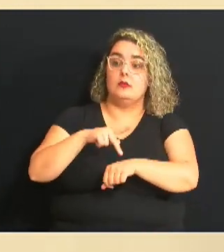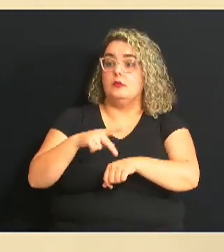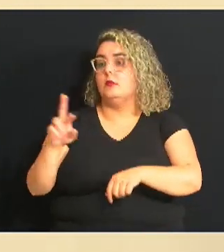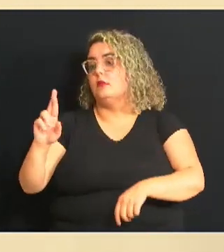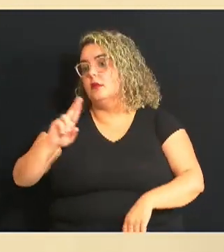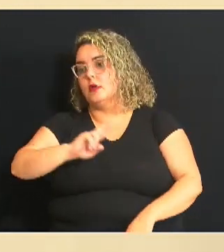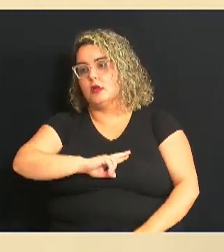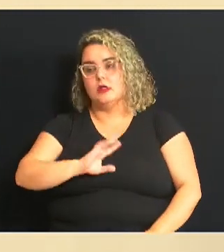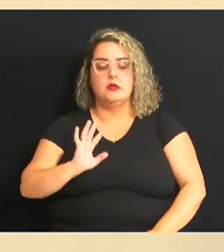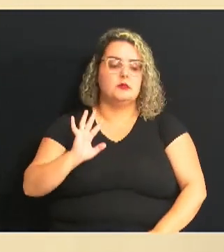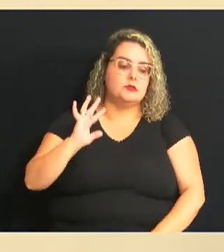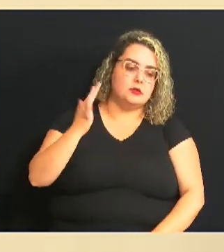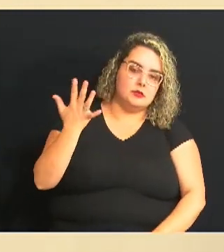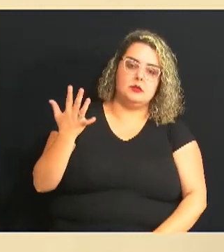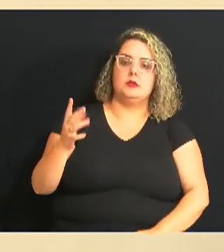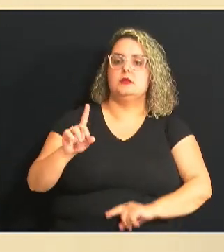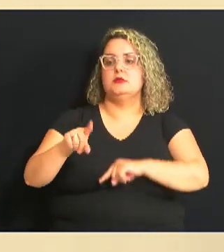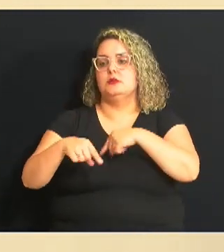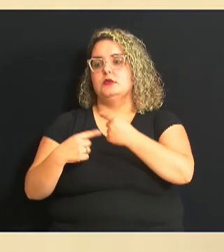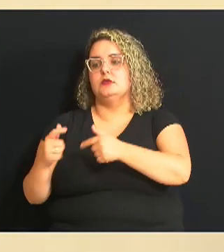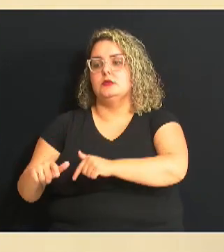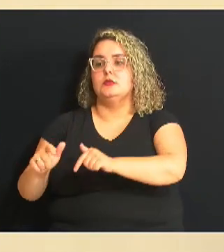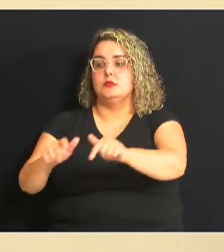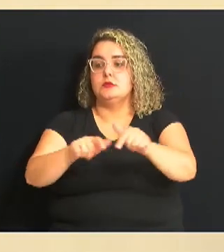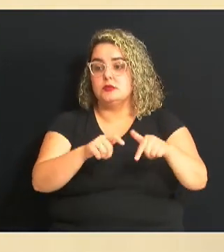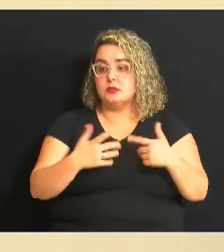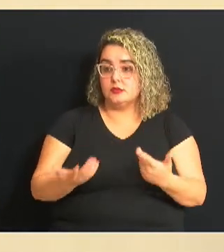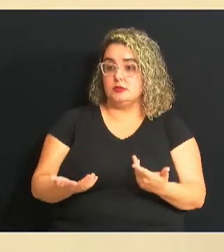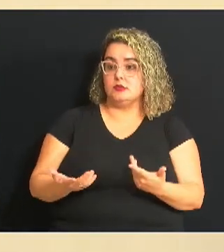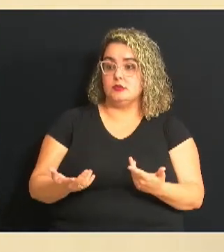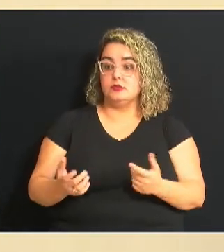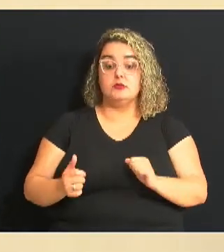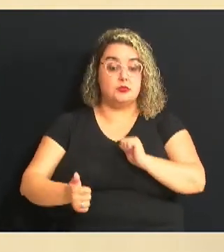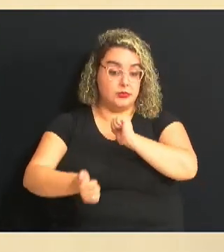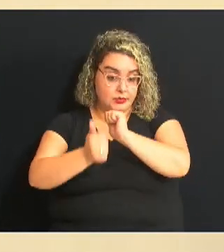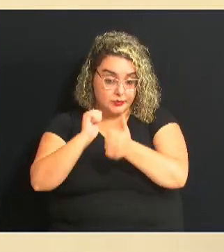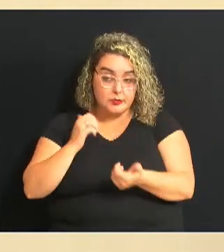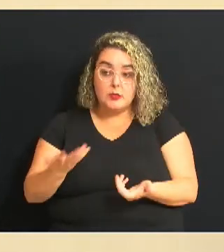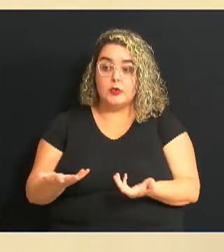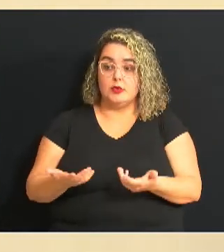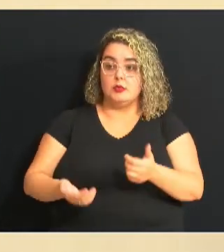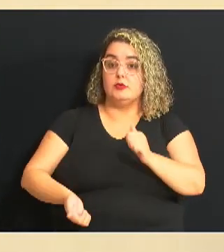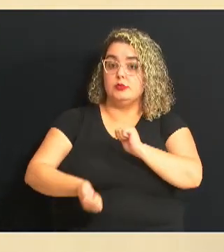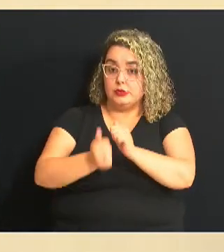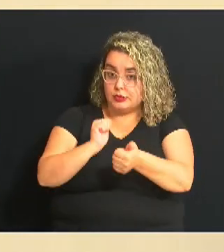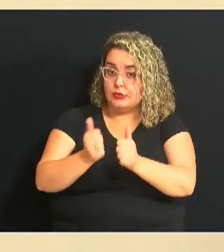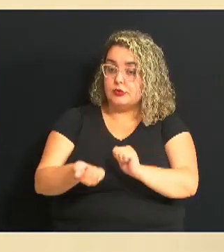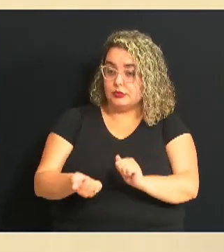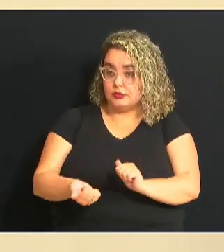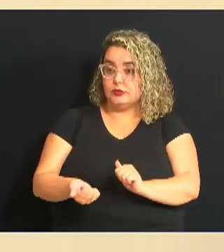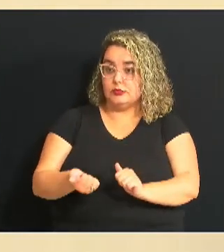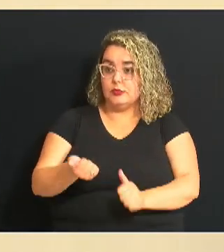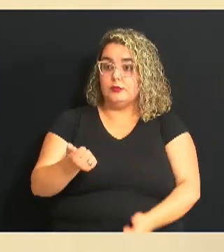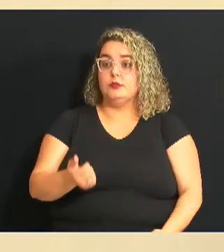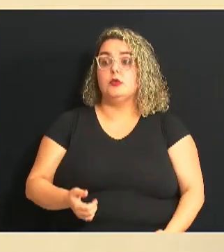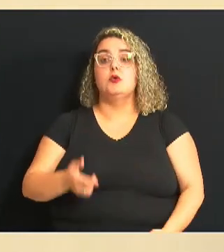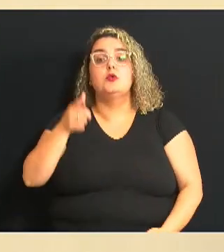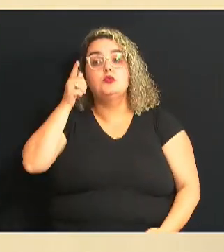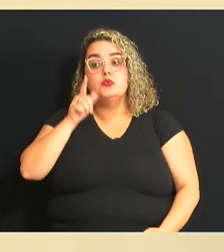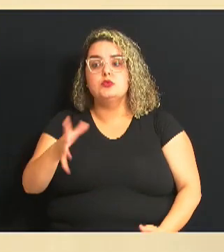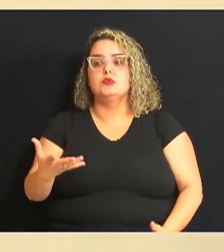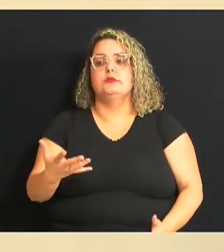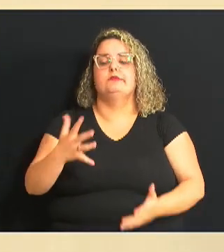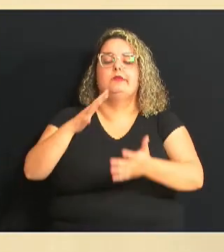como acontece em alguns locais, o esporte, o futebol, eles consigam, de alguma forma,